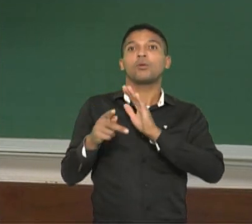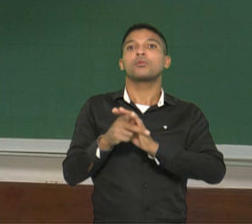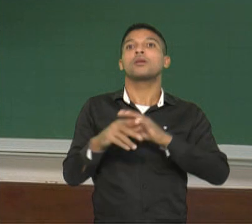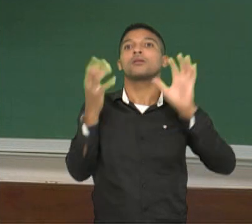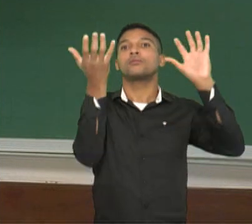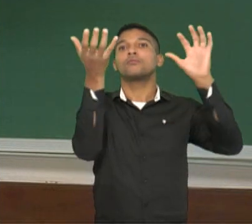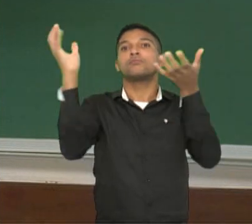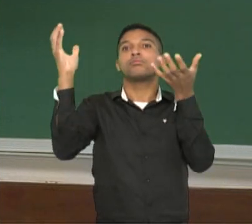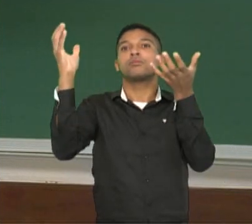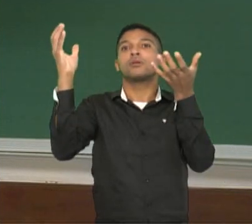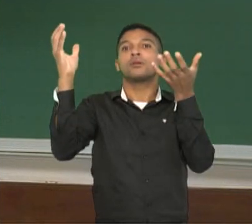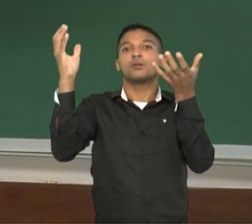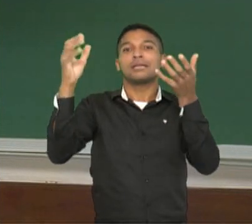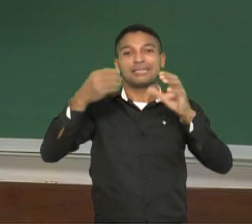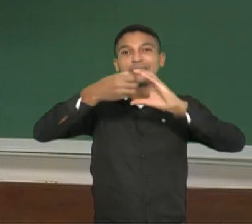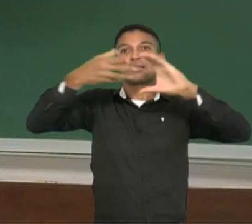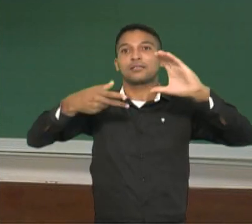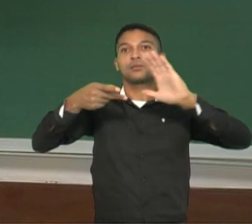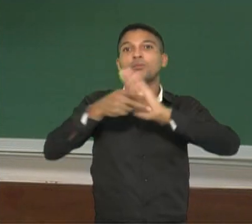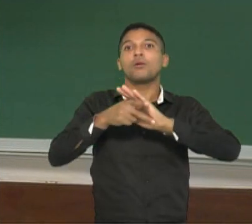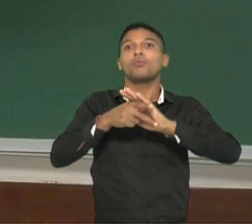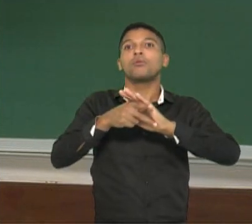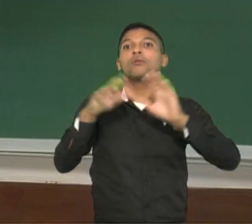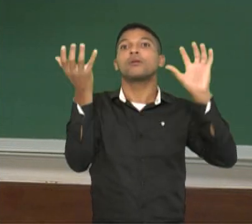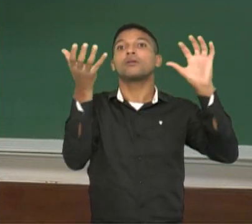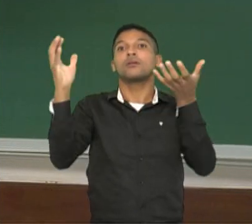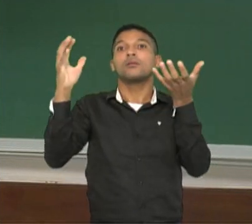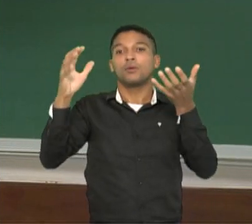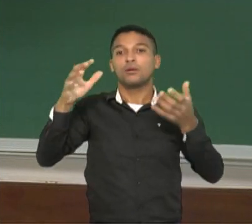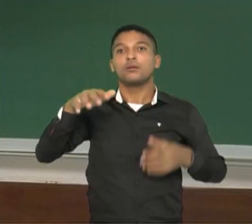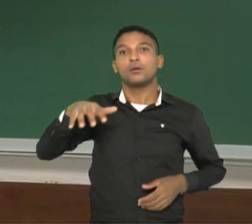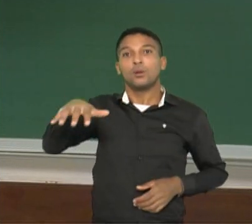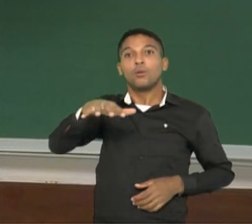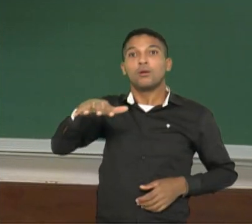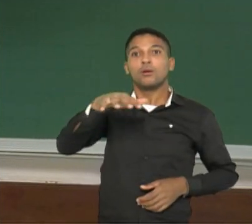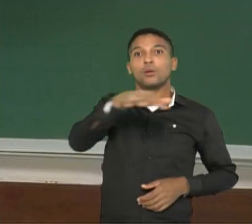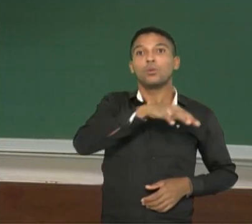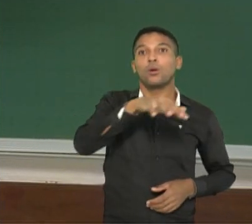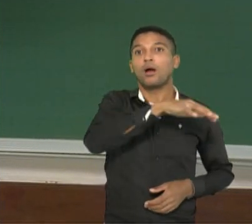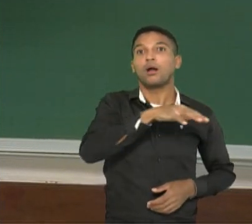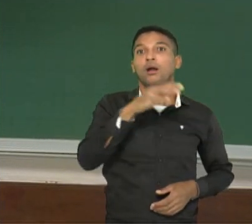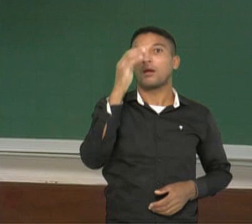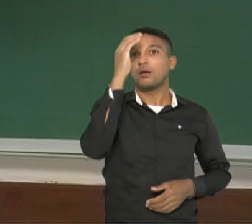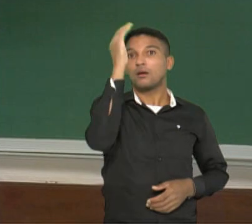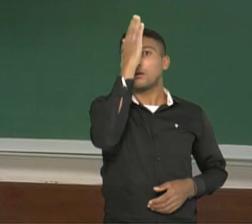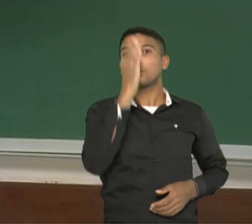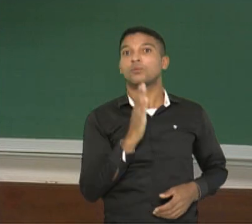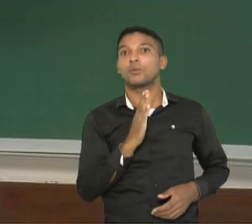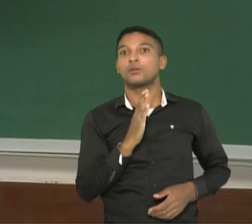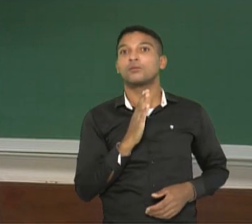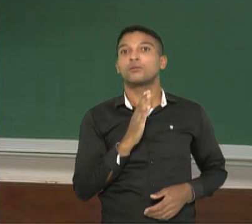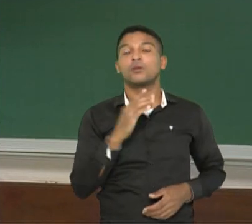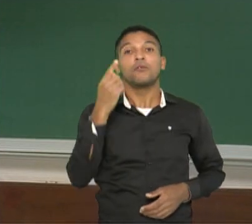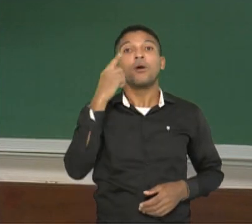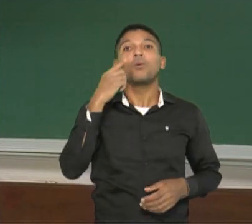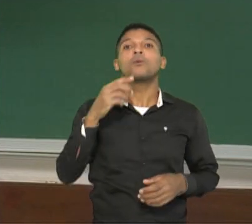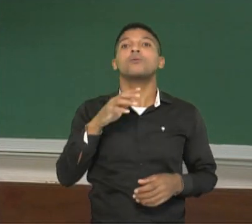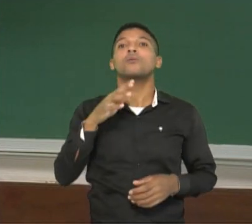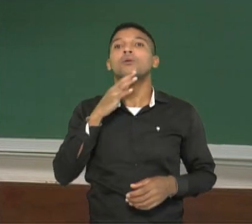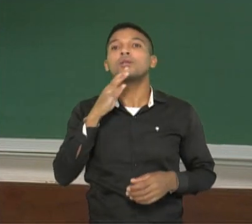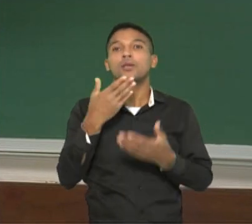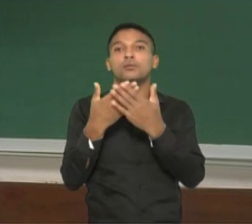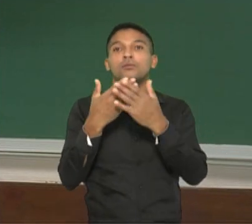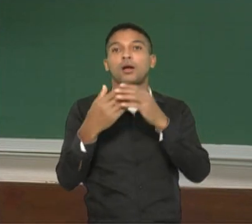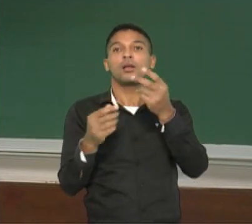domínios morfoclimáticos brasileiros. Nós vamos rever a definição de domínio morfoclimático e vamos conhecer esses dois domínios morfoclimáticos